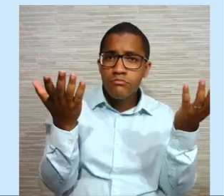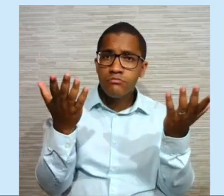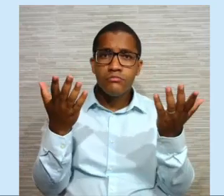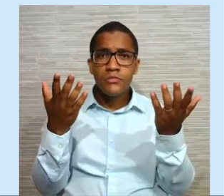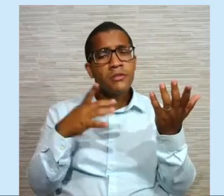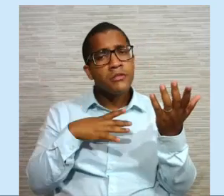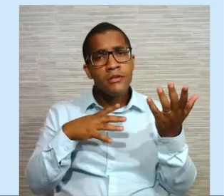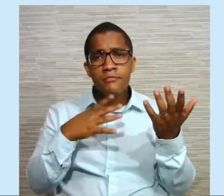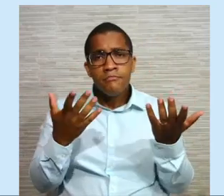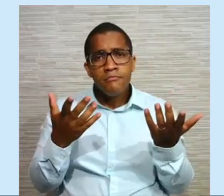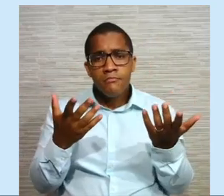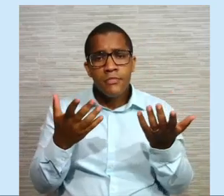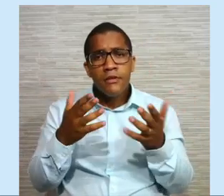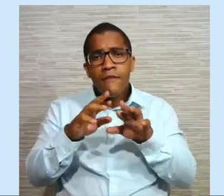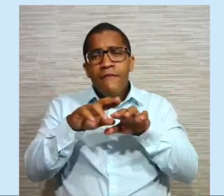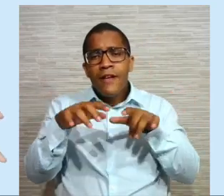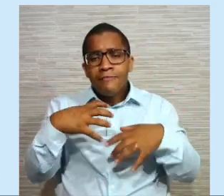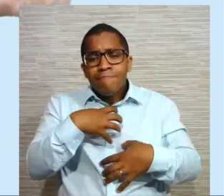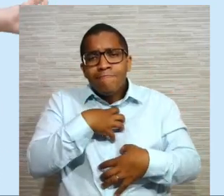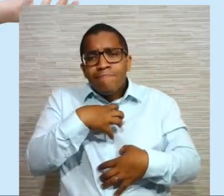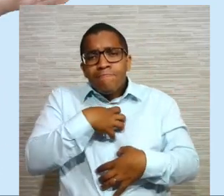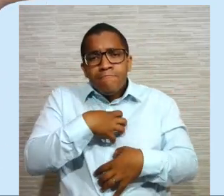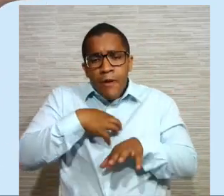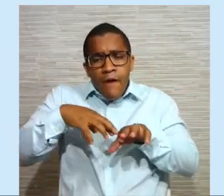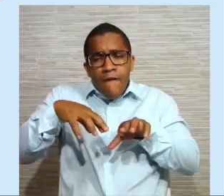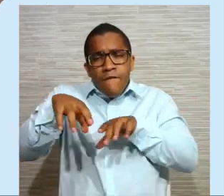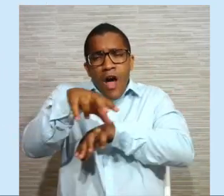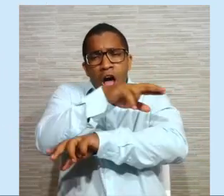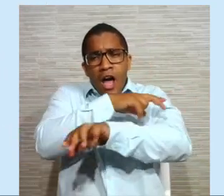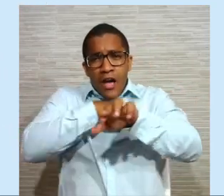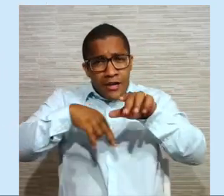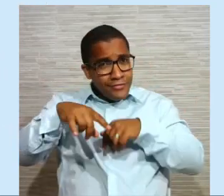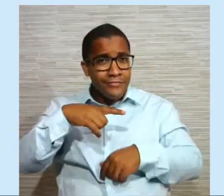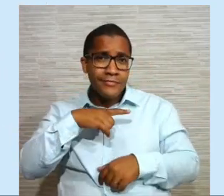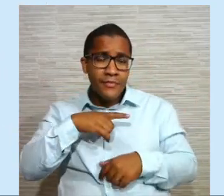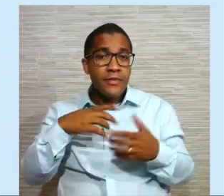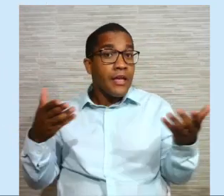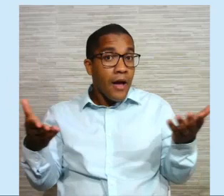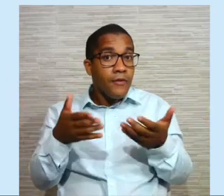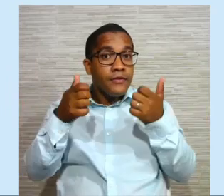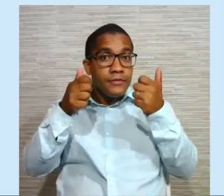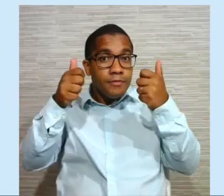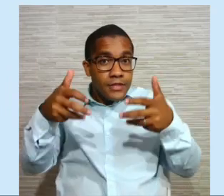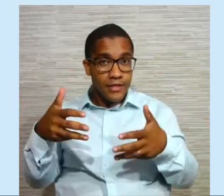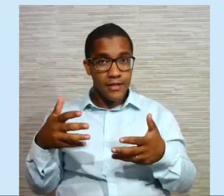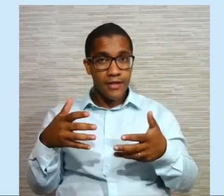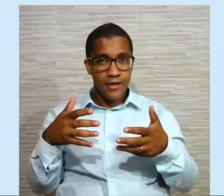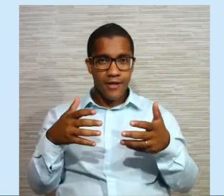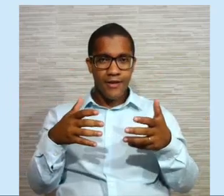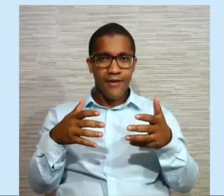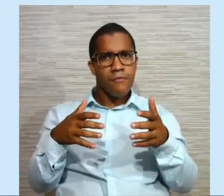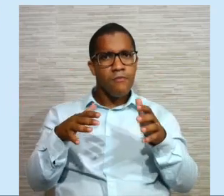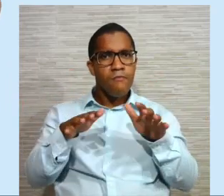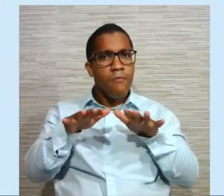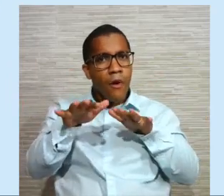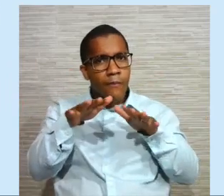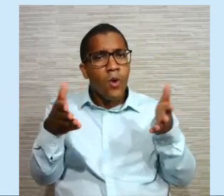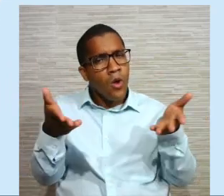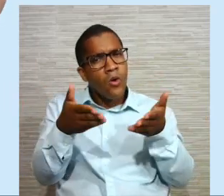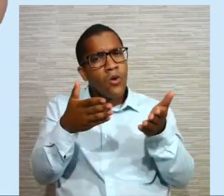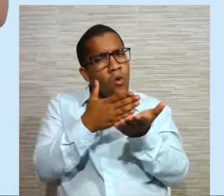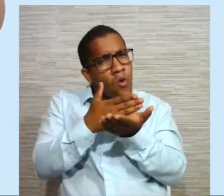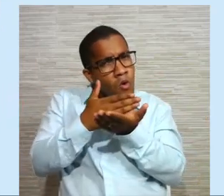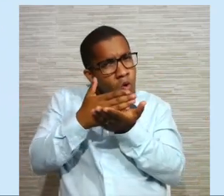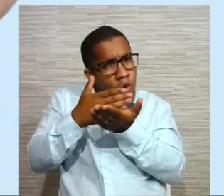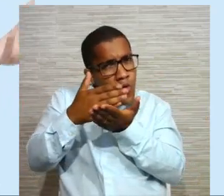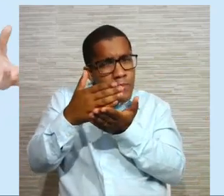vai expressar vários sentimentos. Aí a gente vai falar de um ritmo que ainda hoje, começou lá